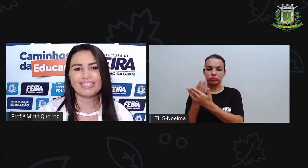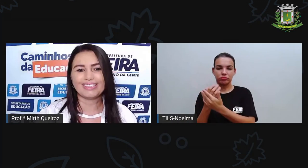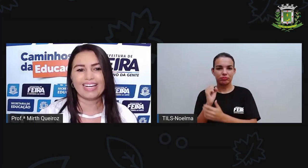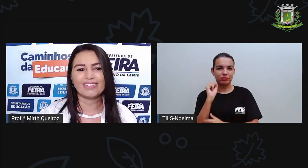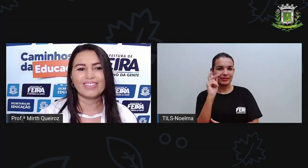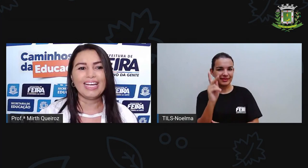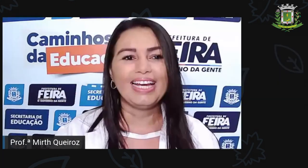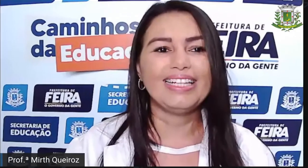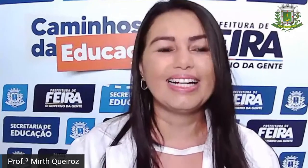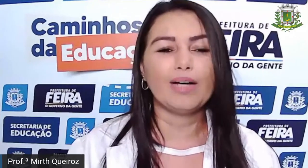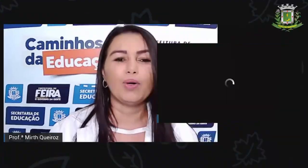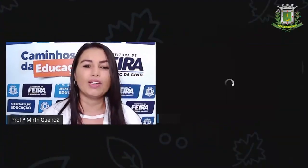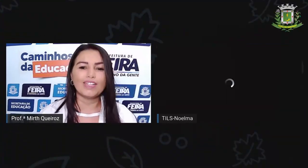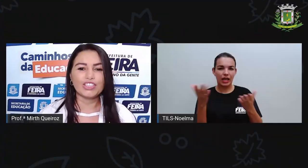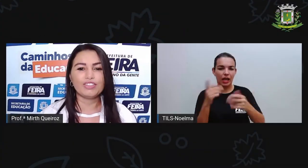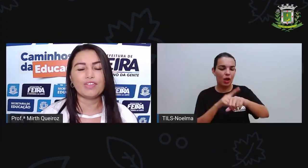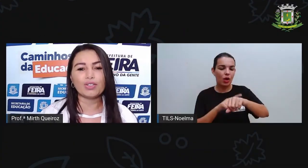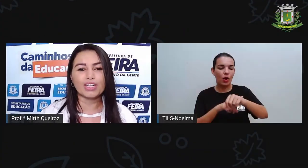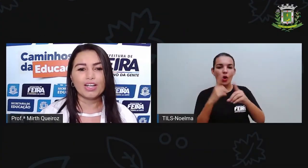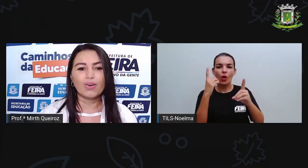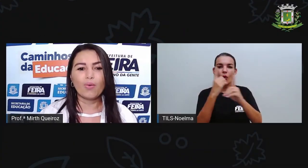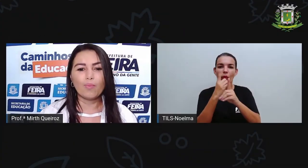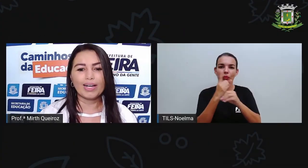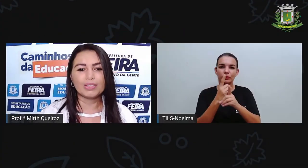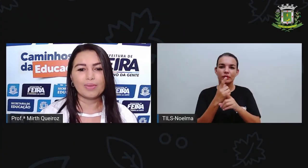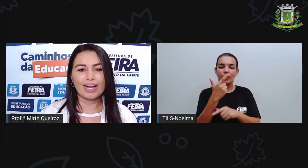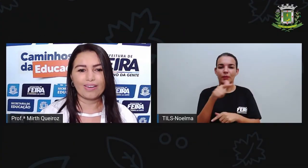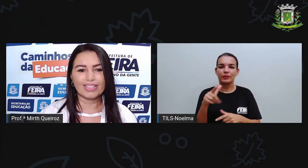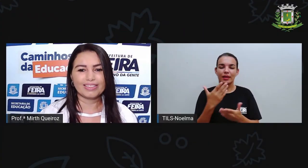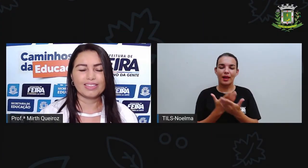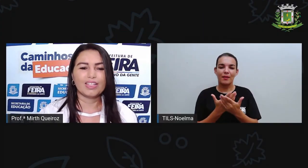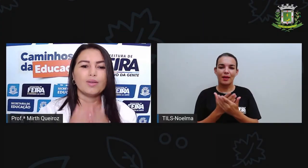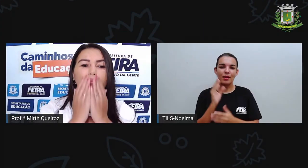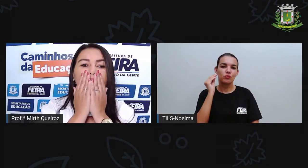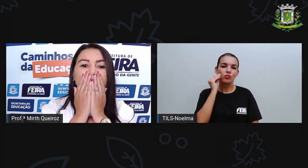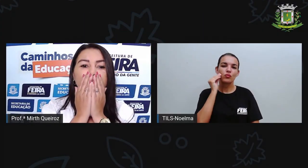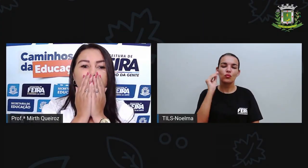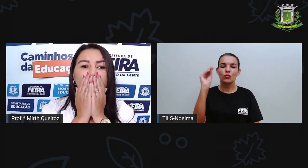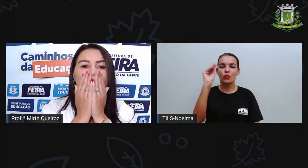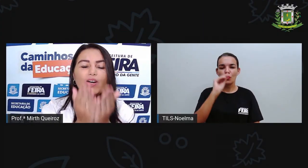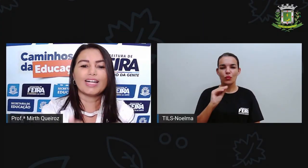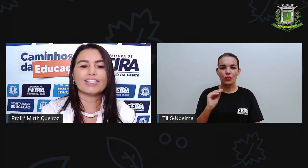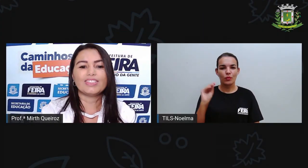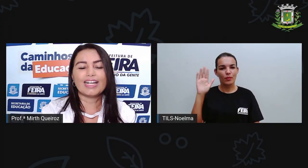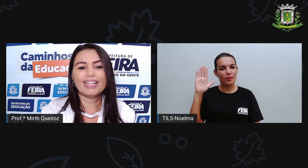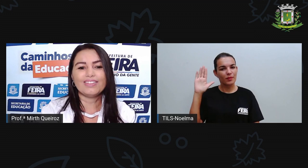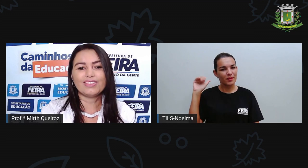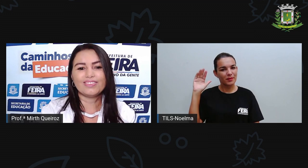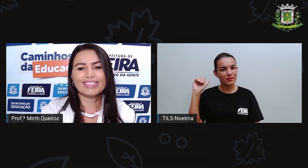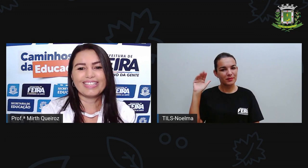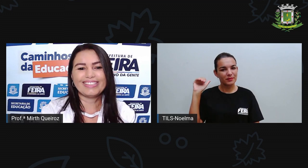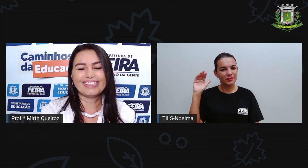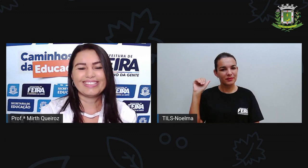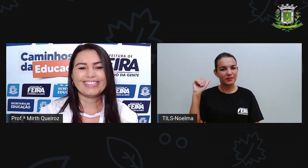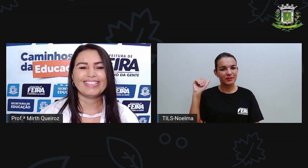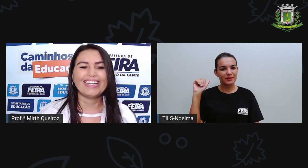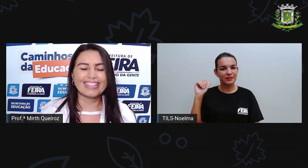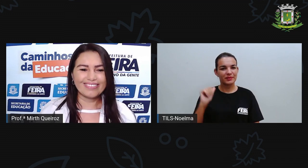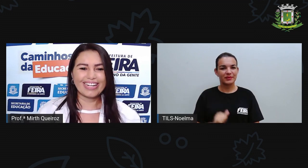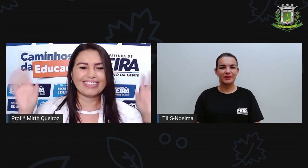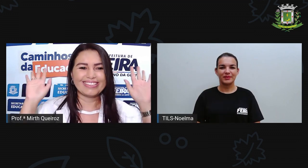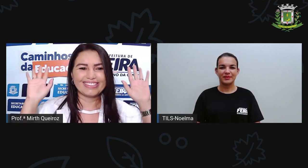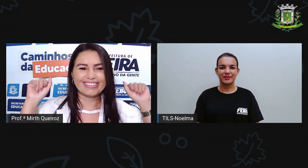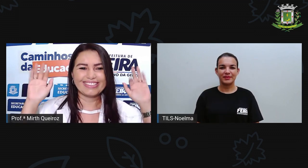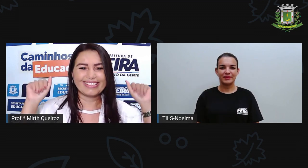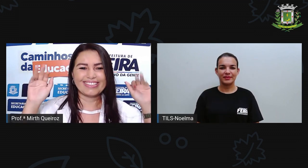de vocês, certo? E, daqui a pouquinho, a gente volta com mais uma aula. Beijo no coração de cada um de vocês e